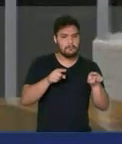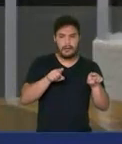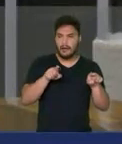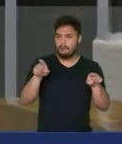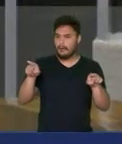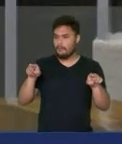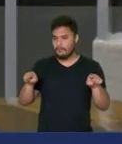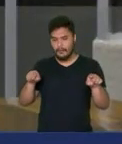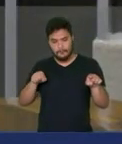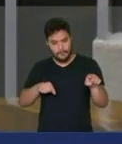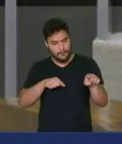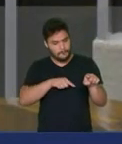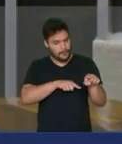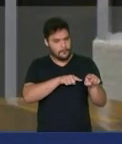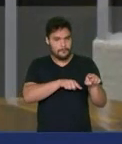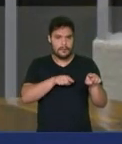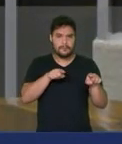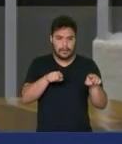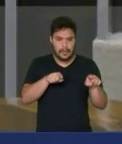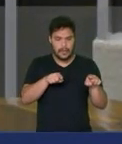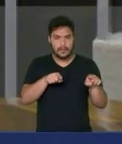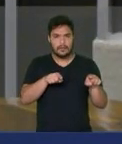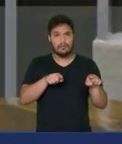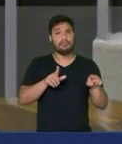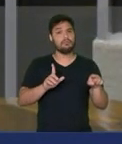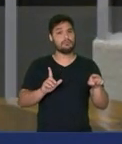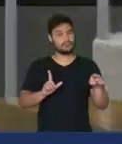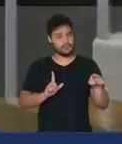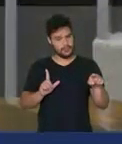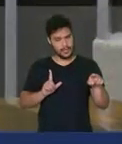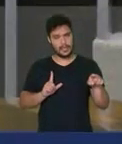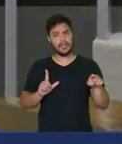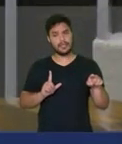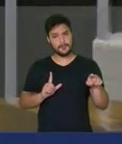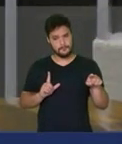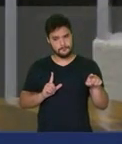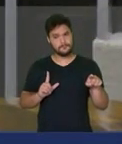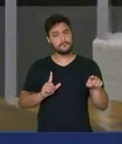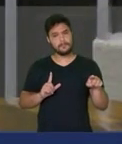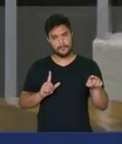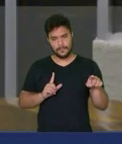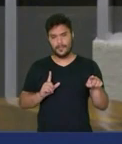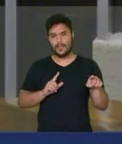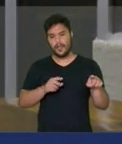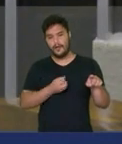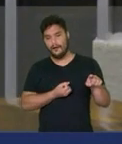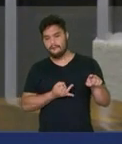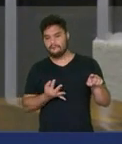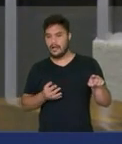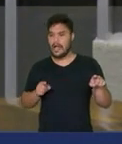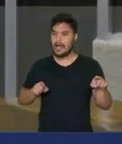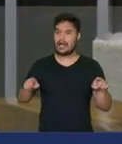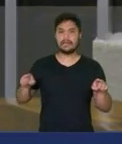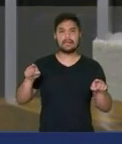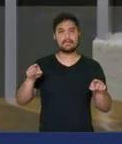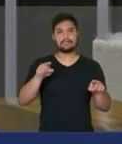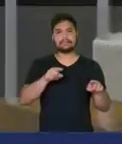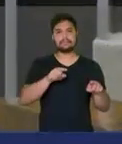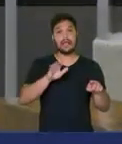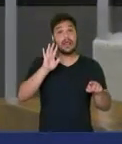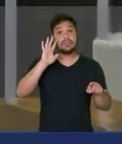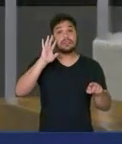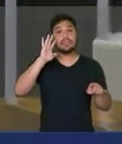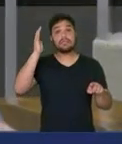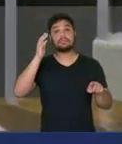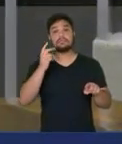ver que existiram aí muitas e muitas deliberações